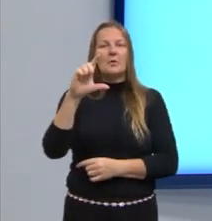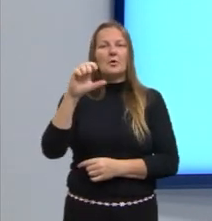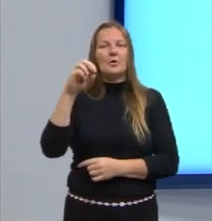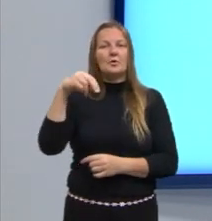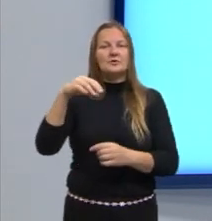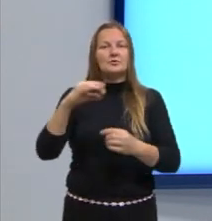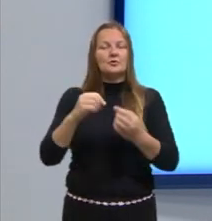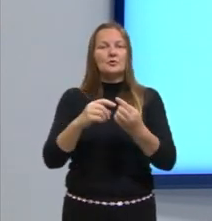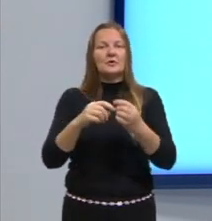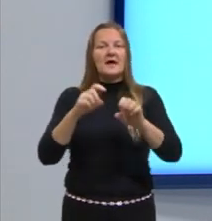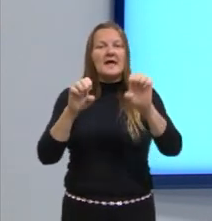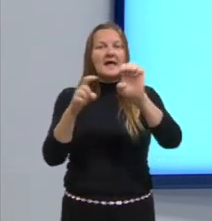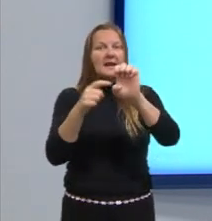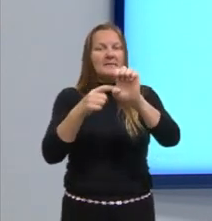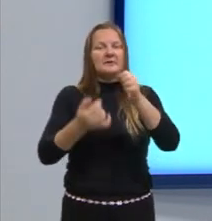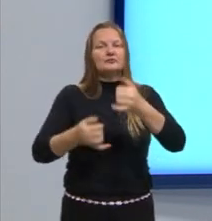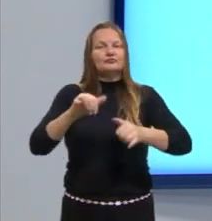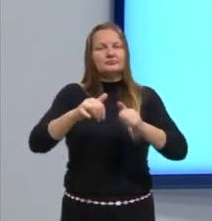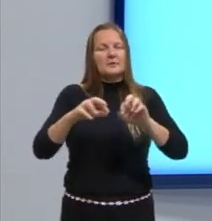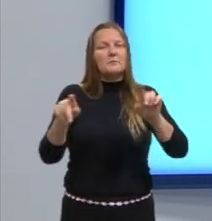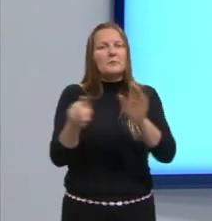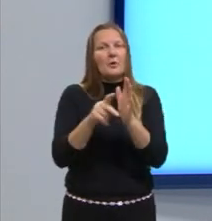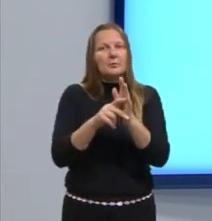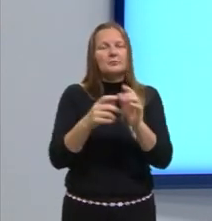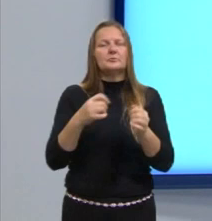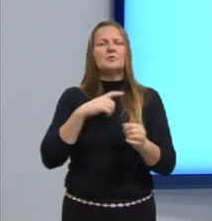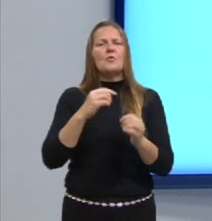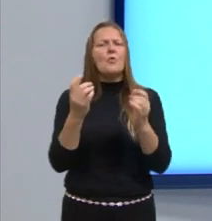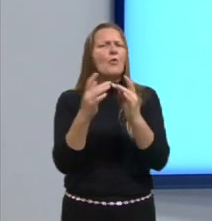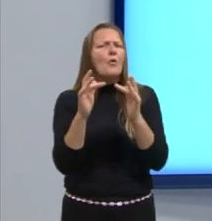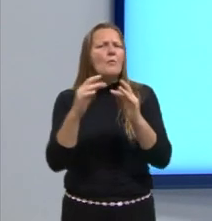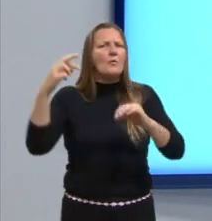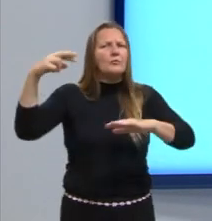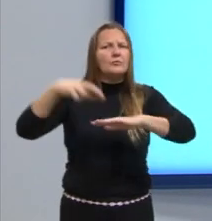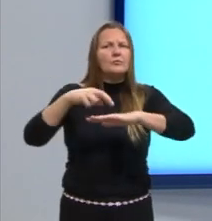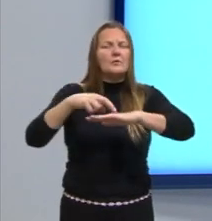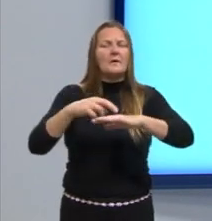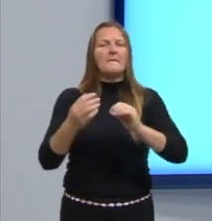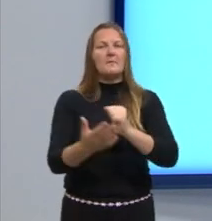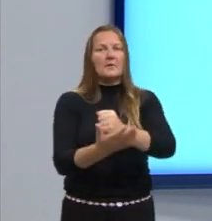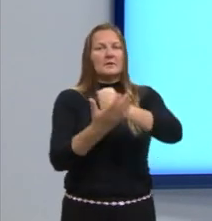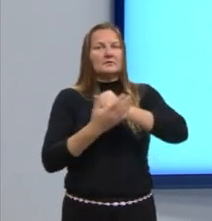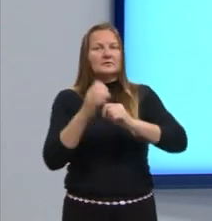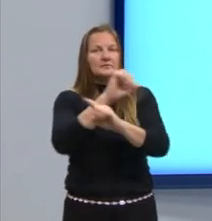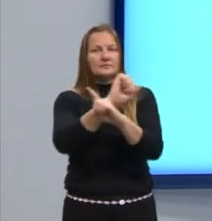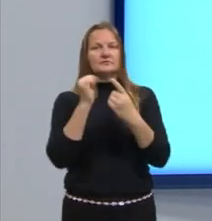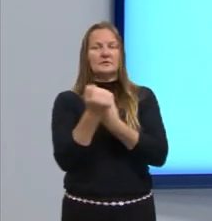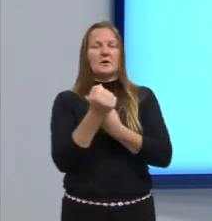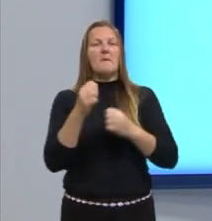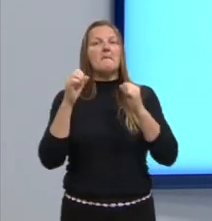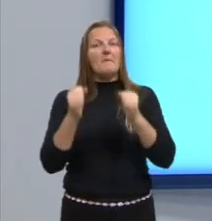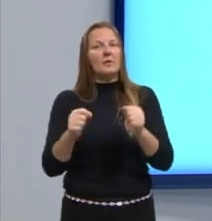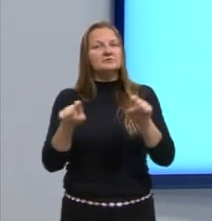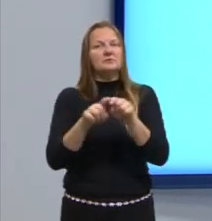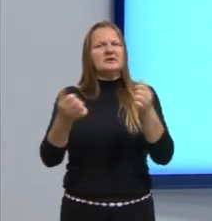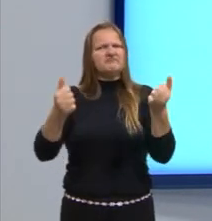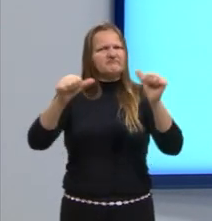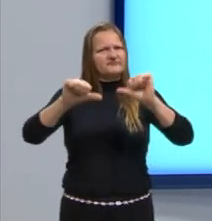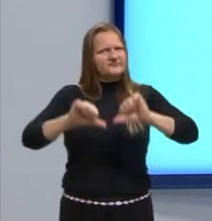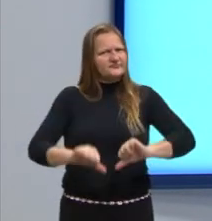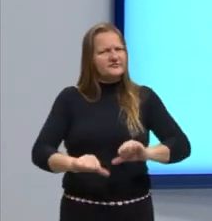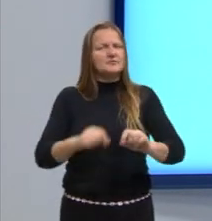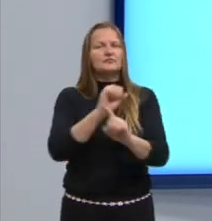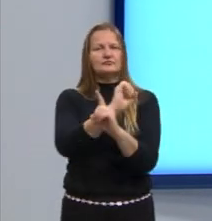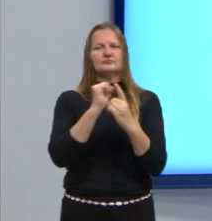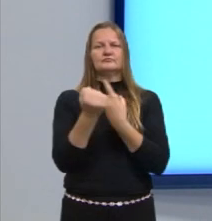radioatividade poderia ser tanto beneficiar a sociedade quanto prejudicar né a sociedade